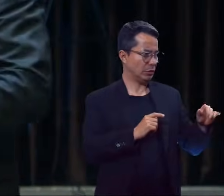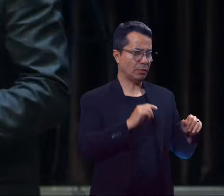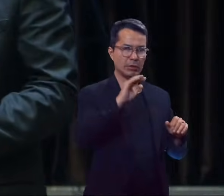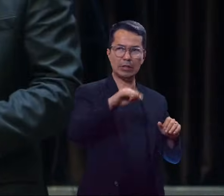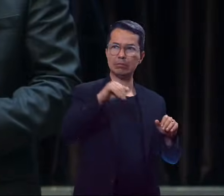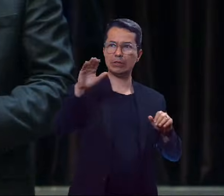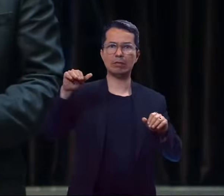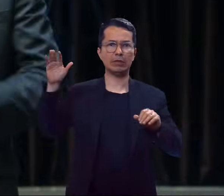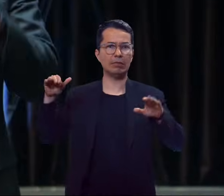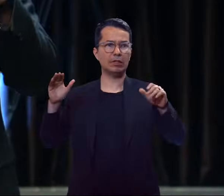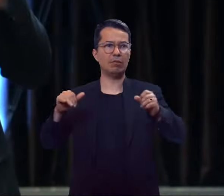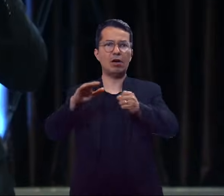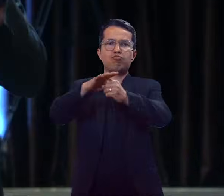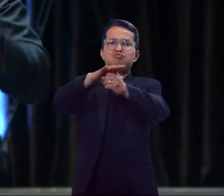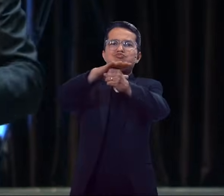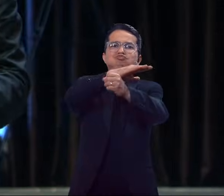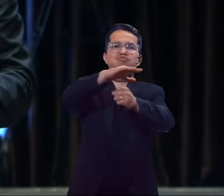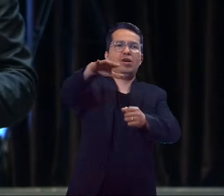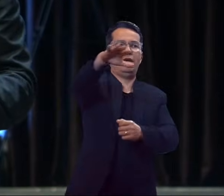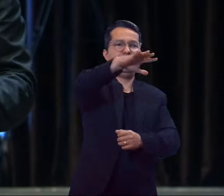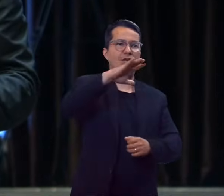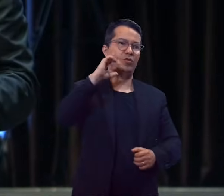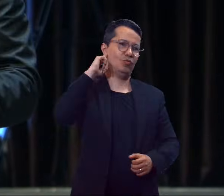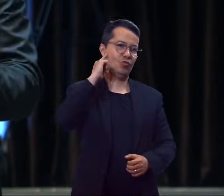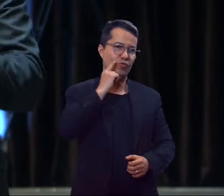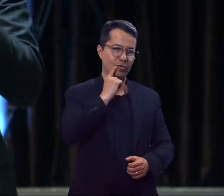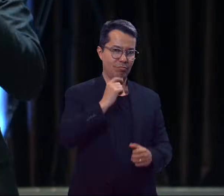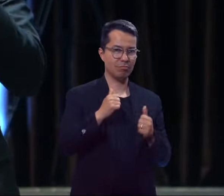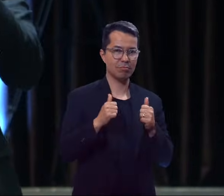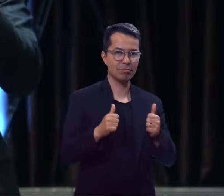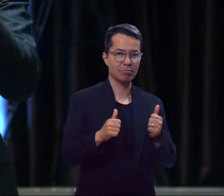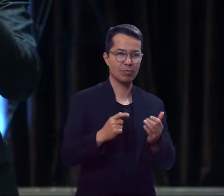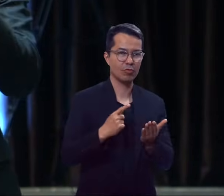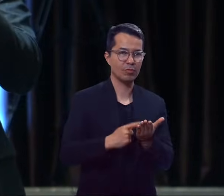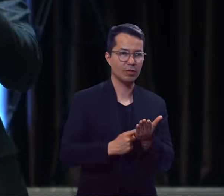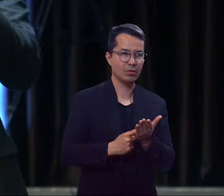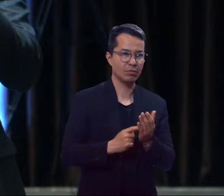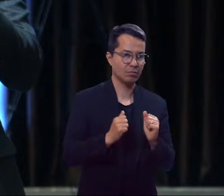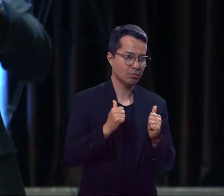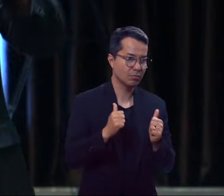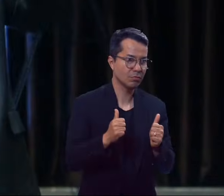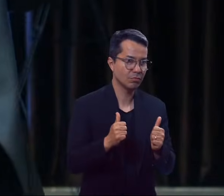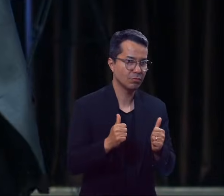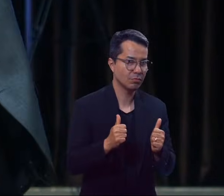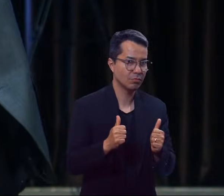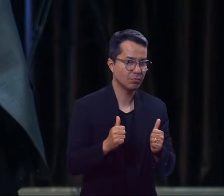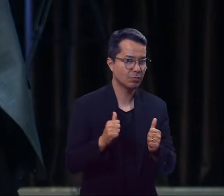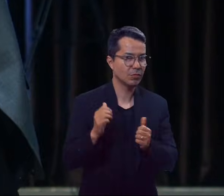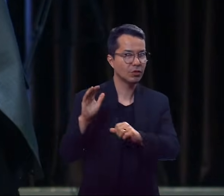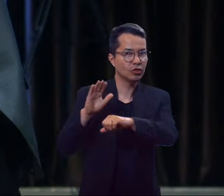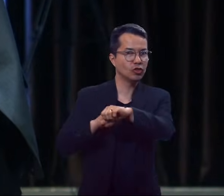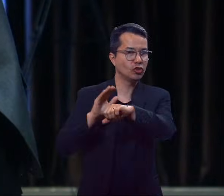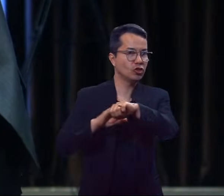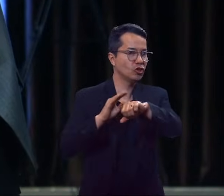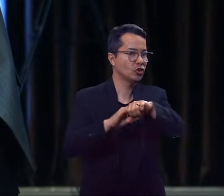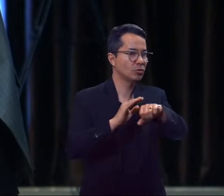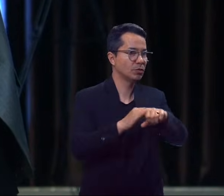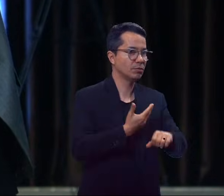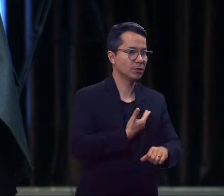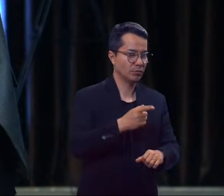gente abre, né? Graças a Deus por isso. Amém? Posso contar com você? Quem vai dar nome para a cadeira? Deixa eu